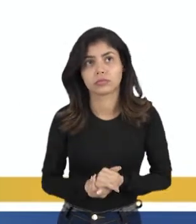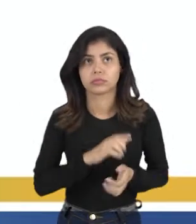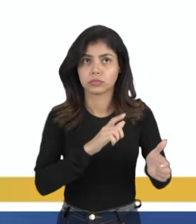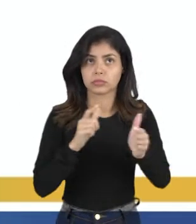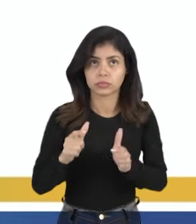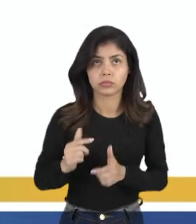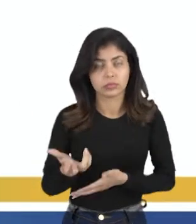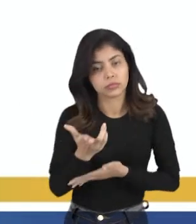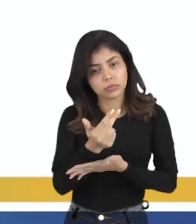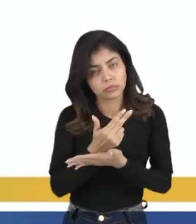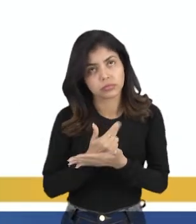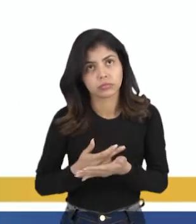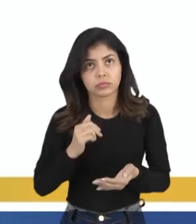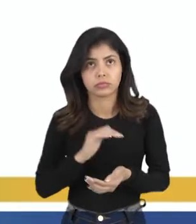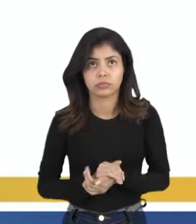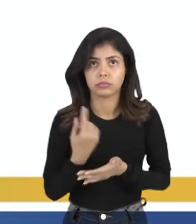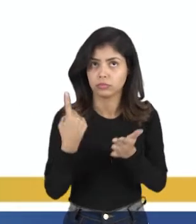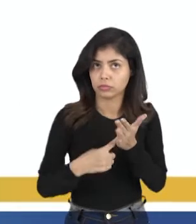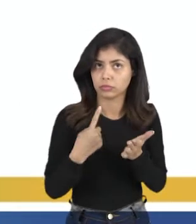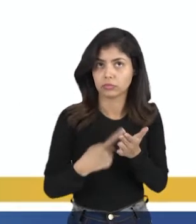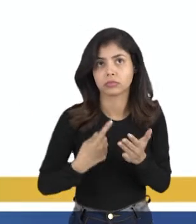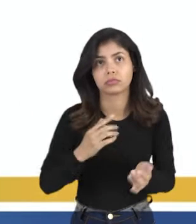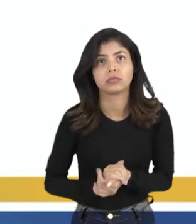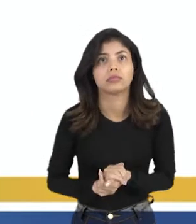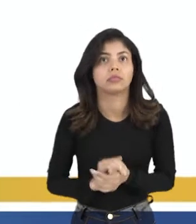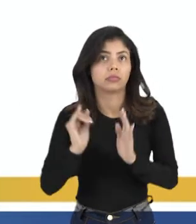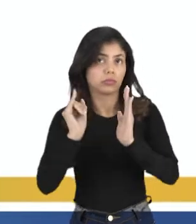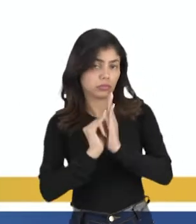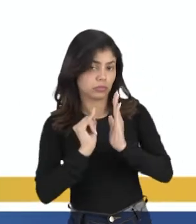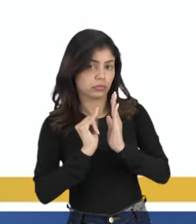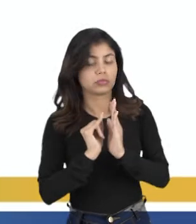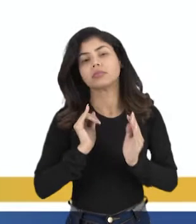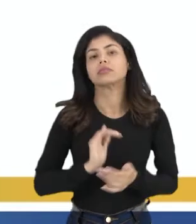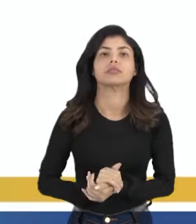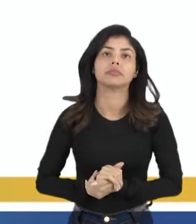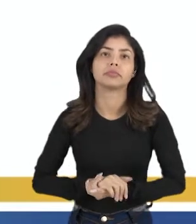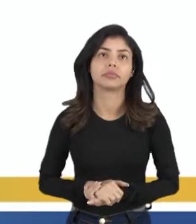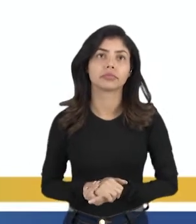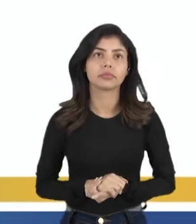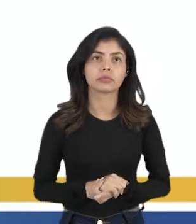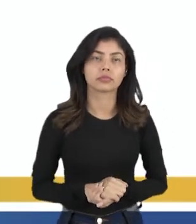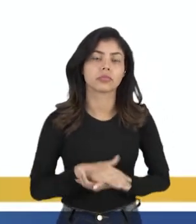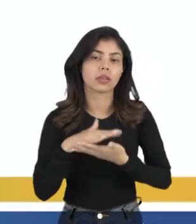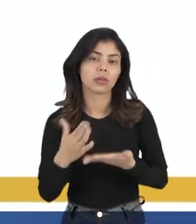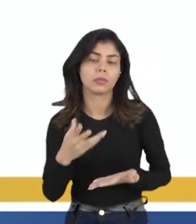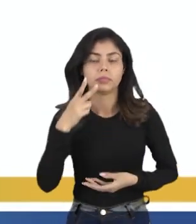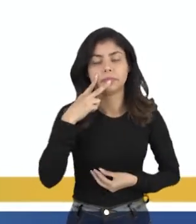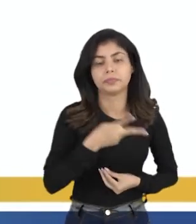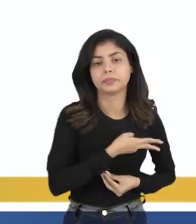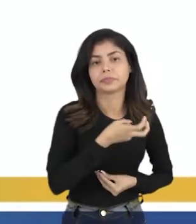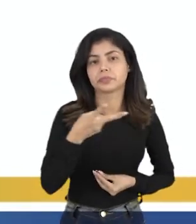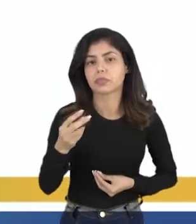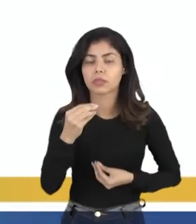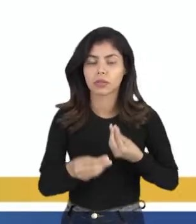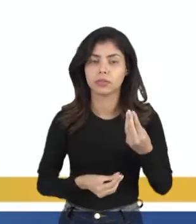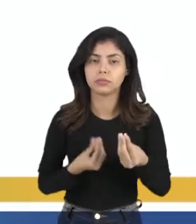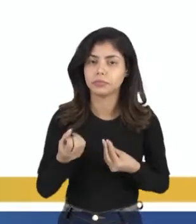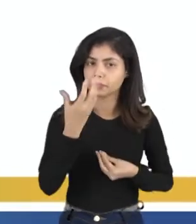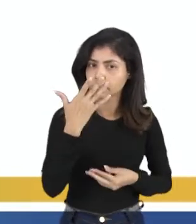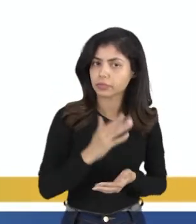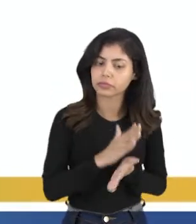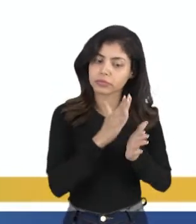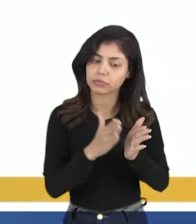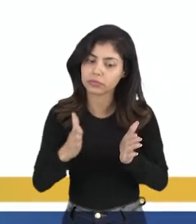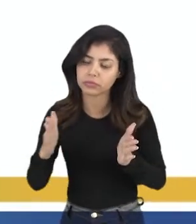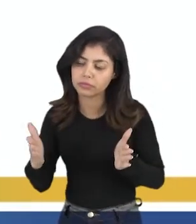em espaços artísticos considerados mais institucionais. Então vocês estão percebendo como que a